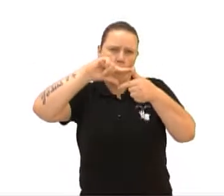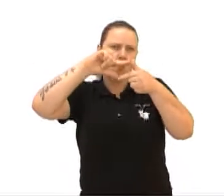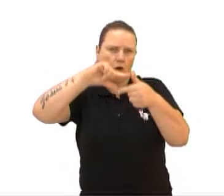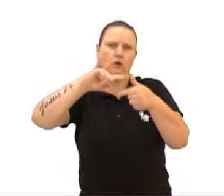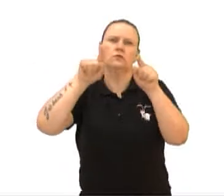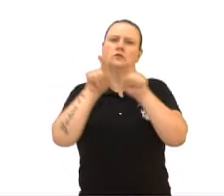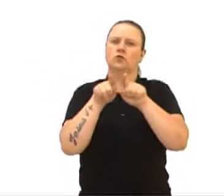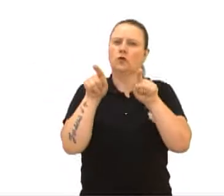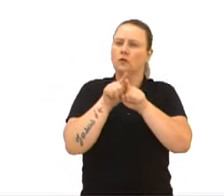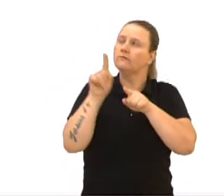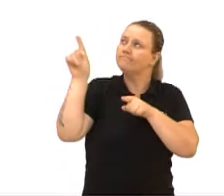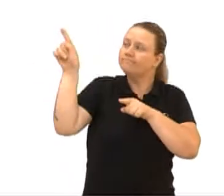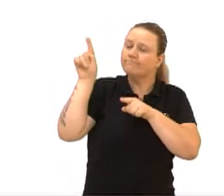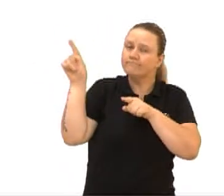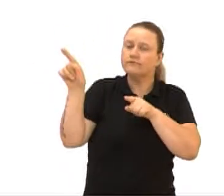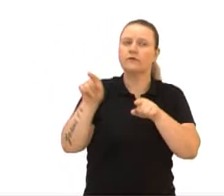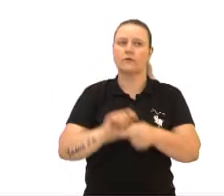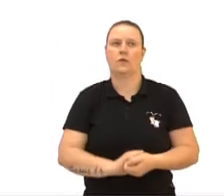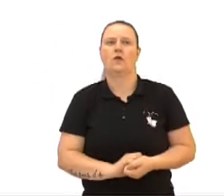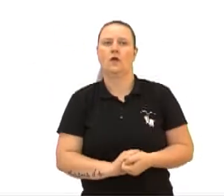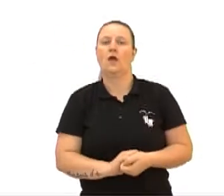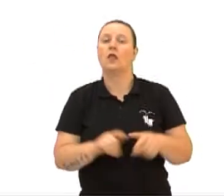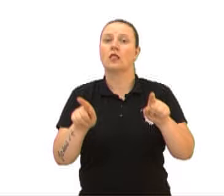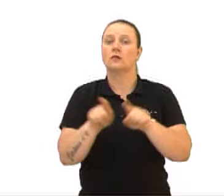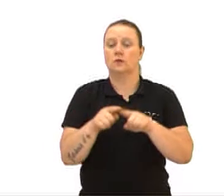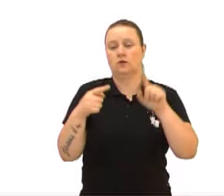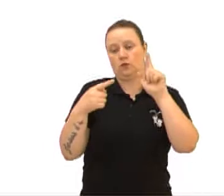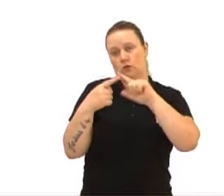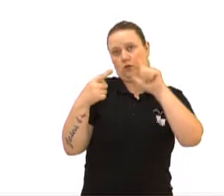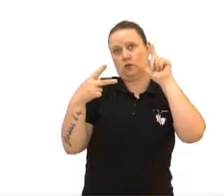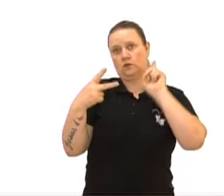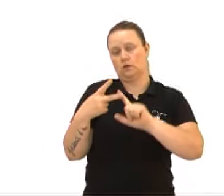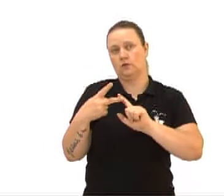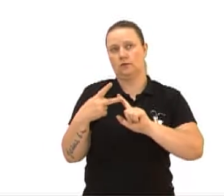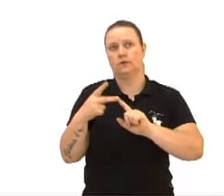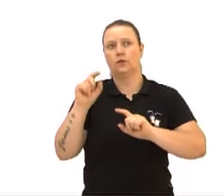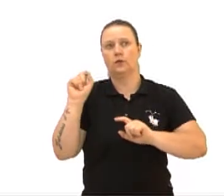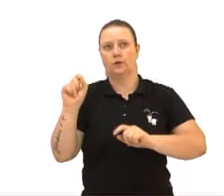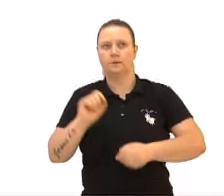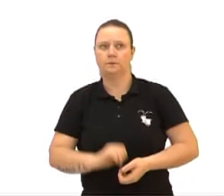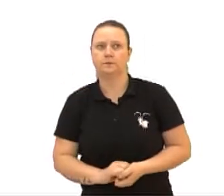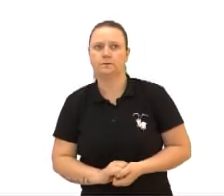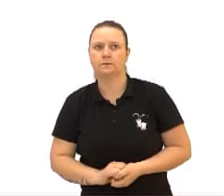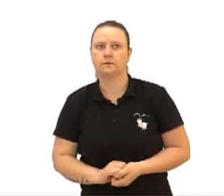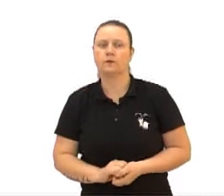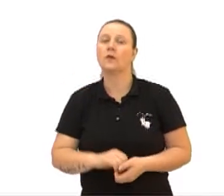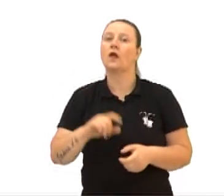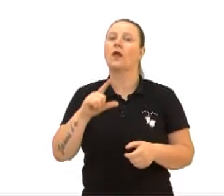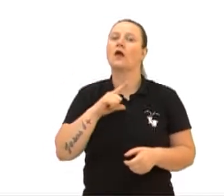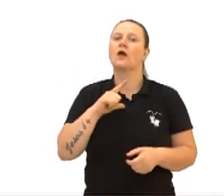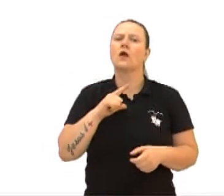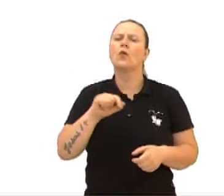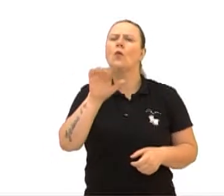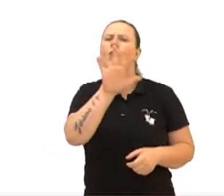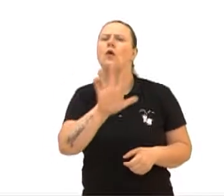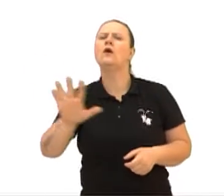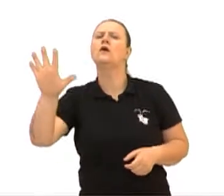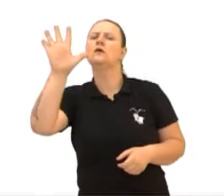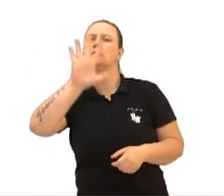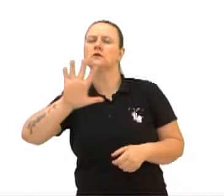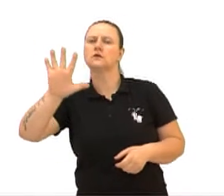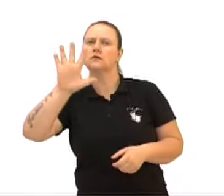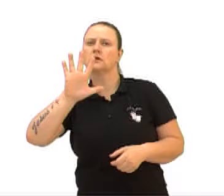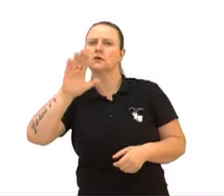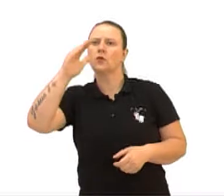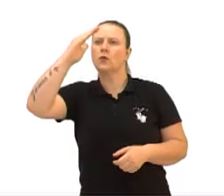do triângulo, tá? Possui 2 unidades de área. Tá? A área de cada quadrado construído sobre